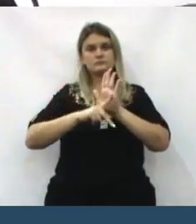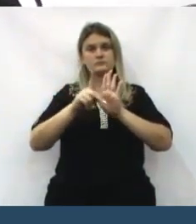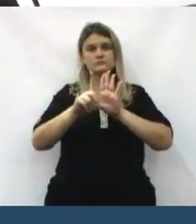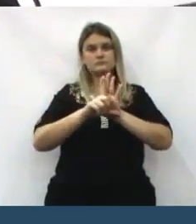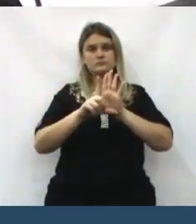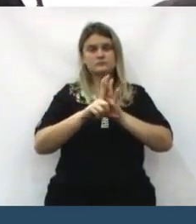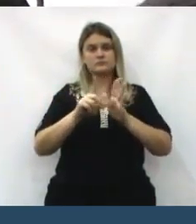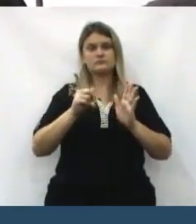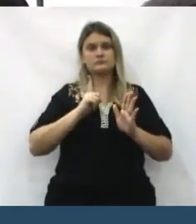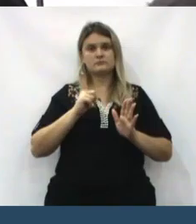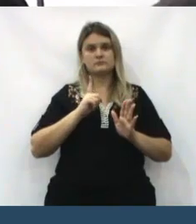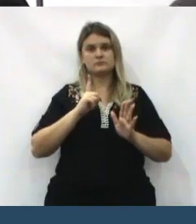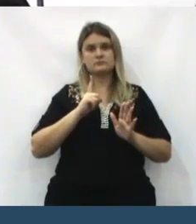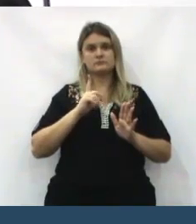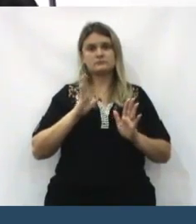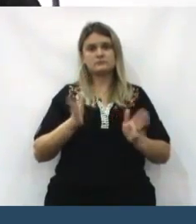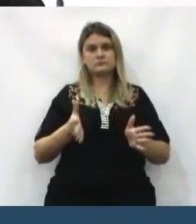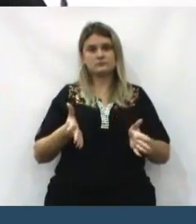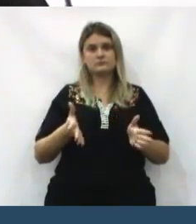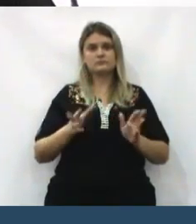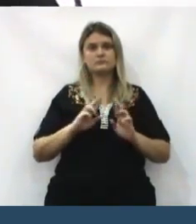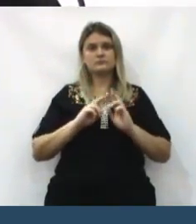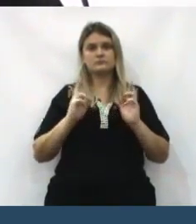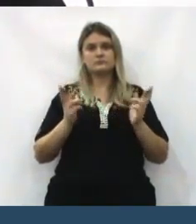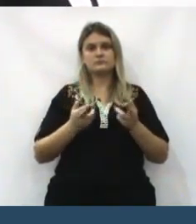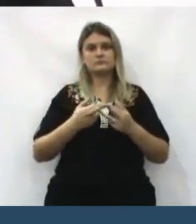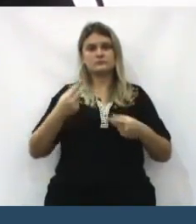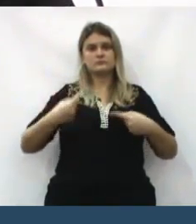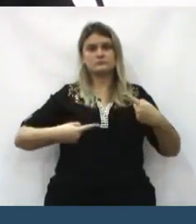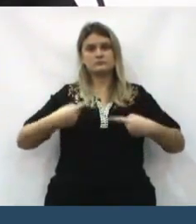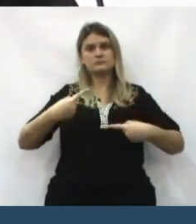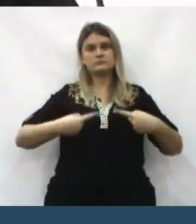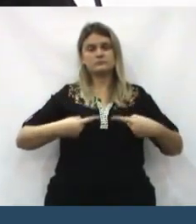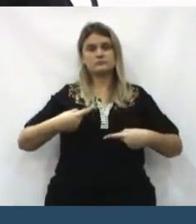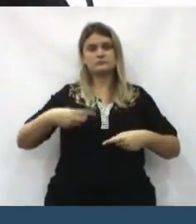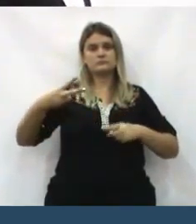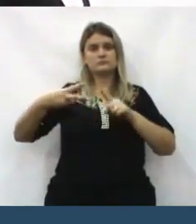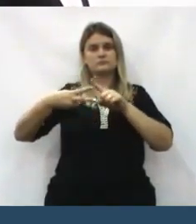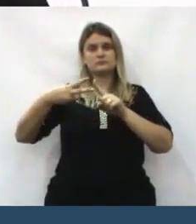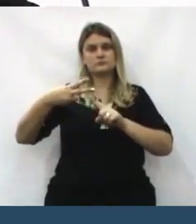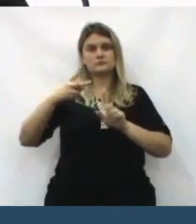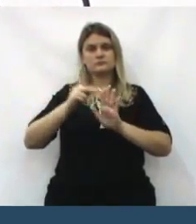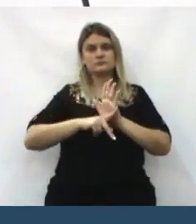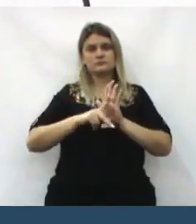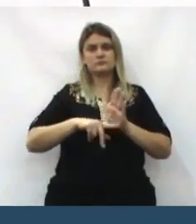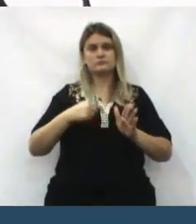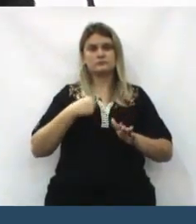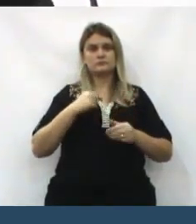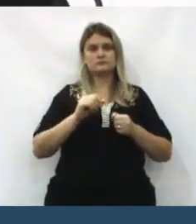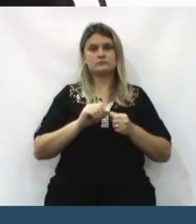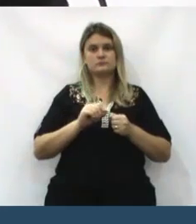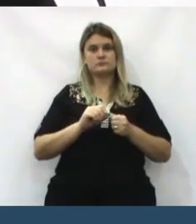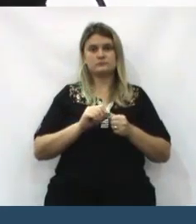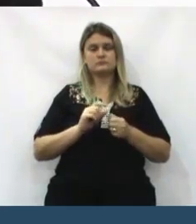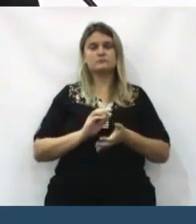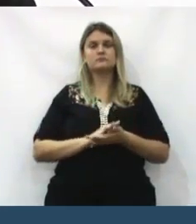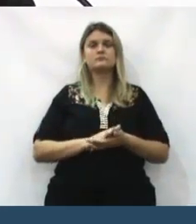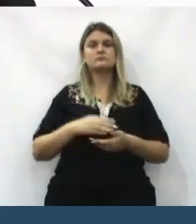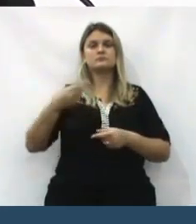projetos de leis que estão na pauta de discussão. Dois projetos de minha